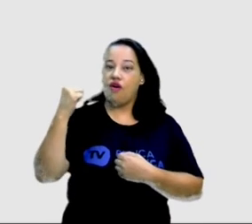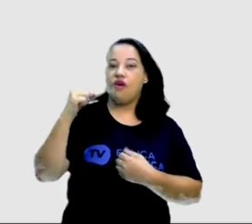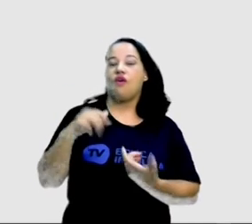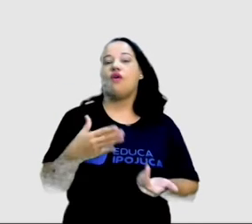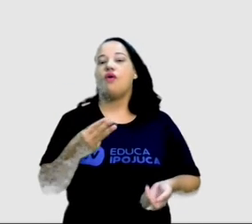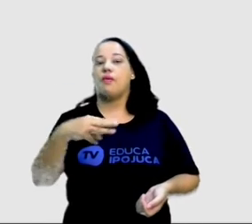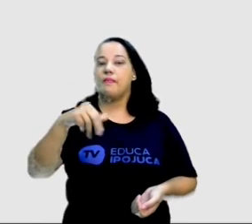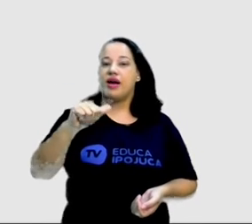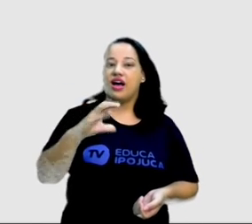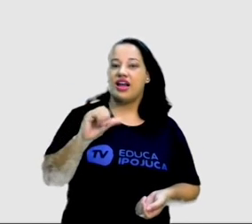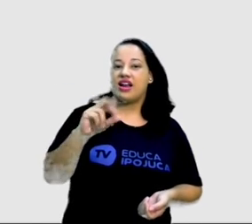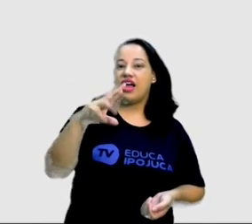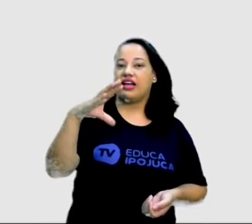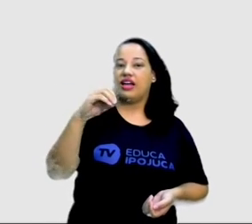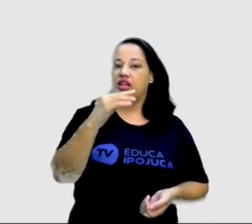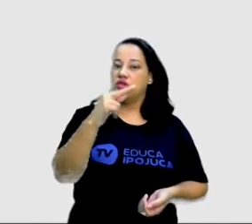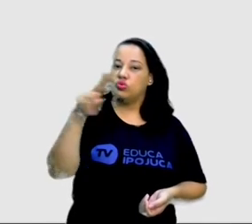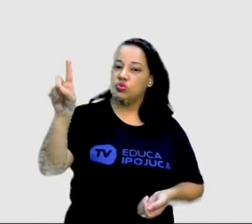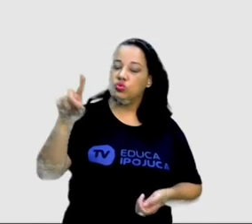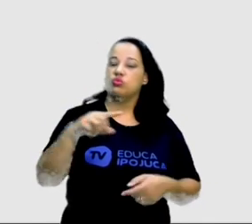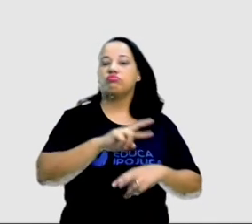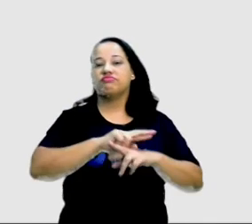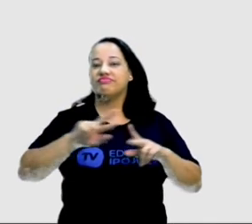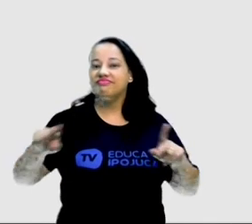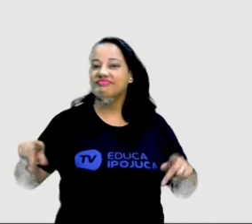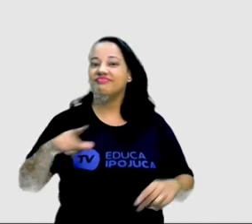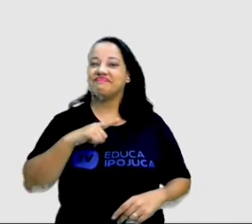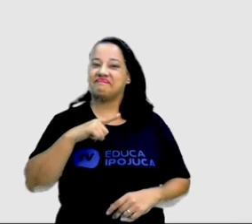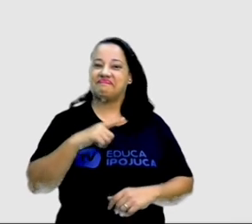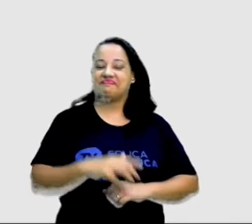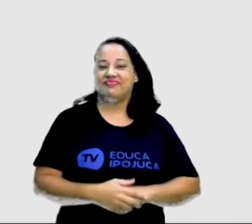maracatu, baião e jongo.